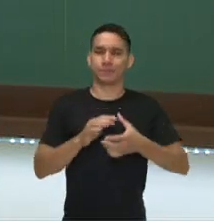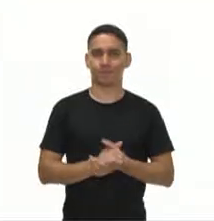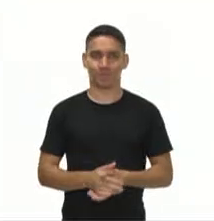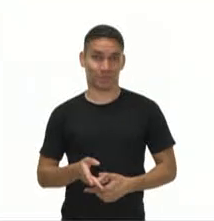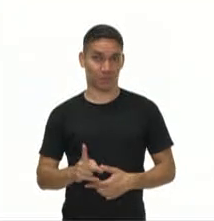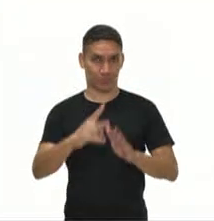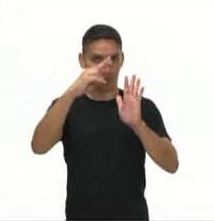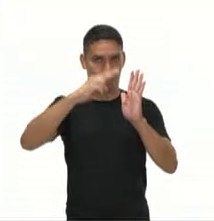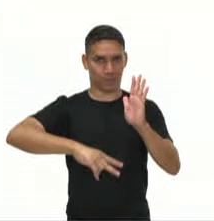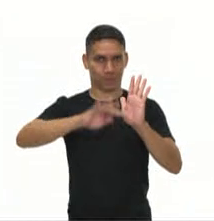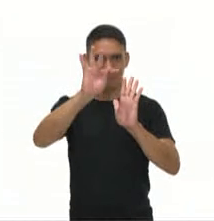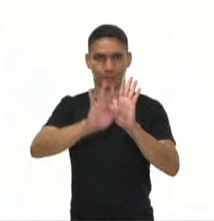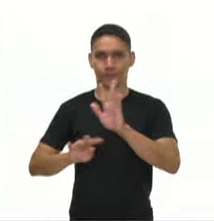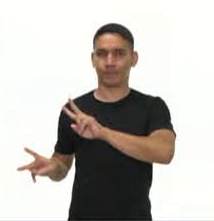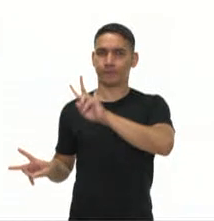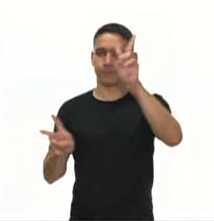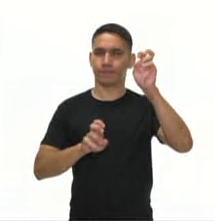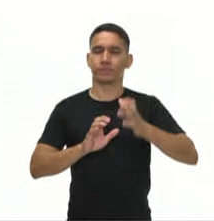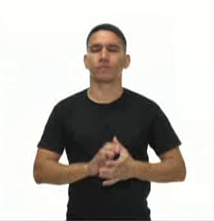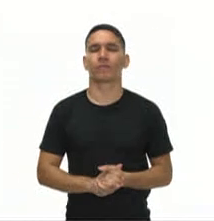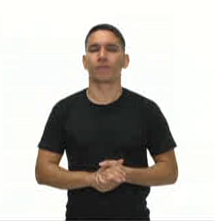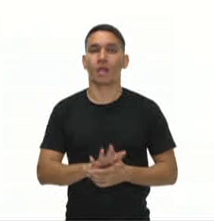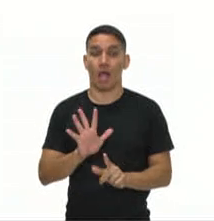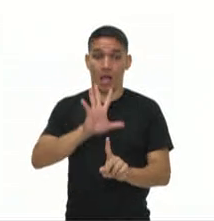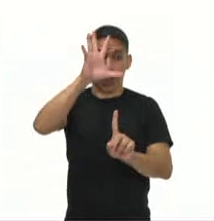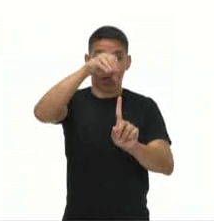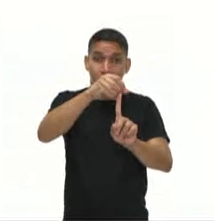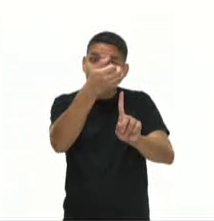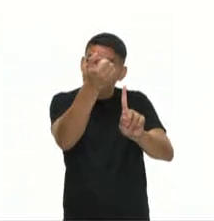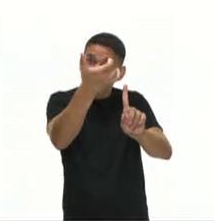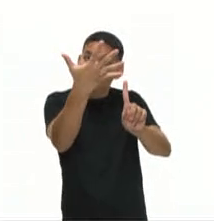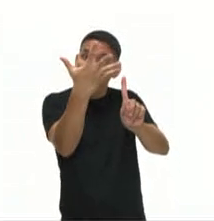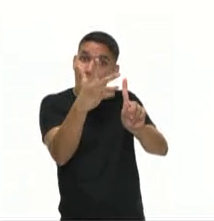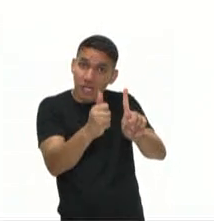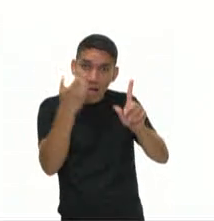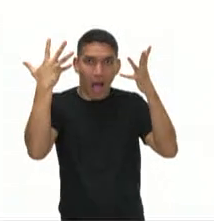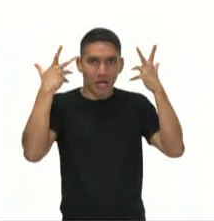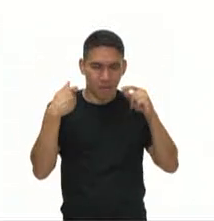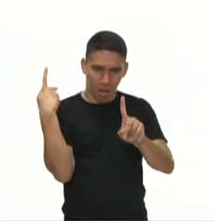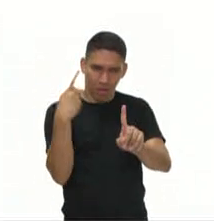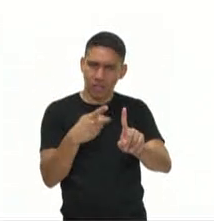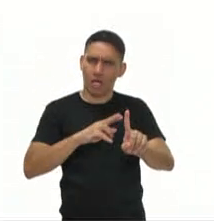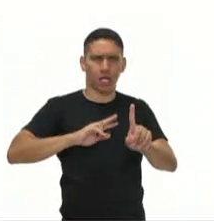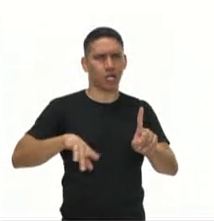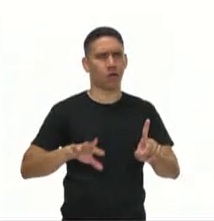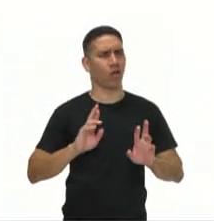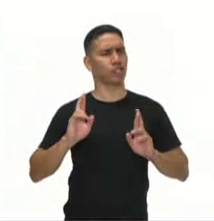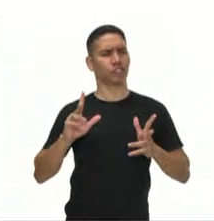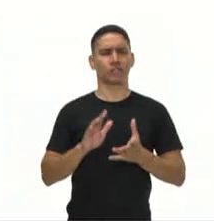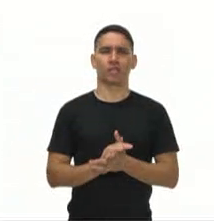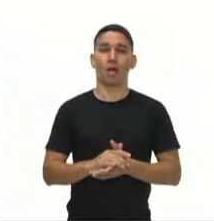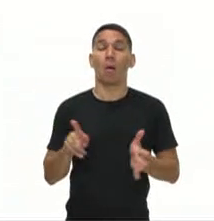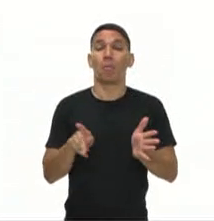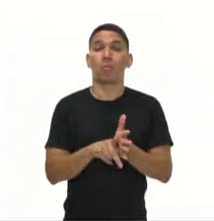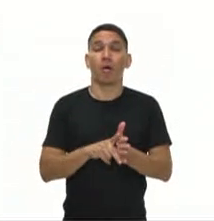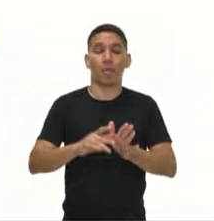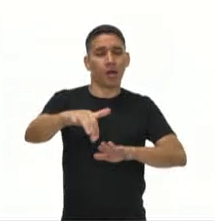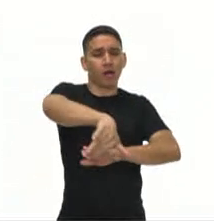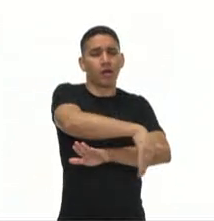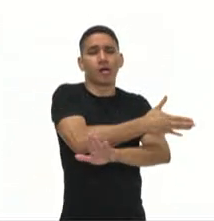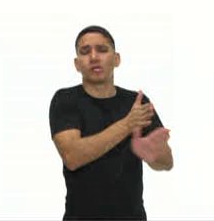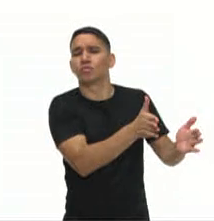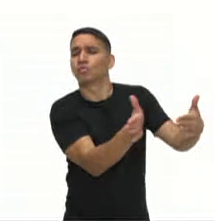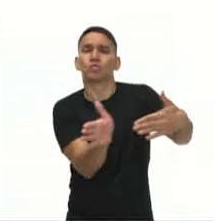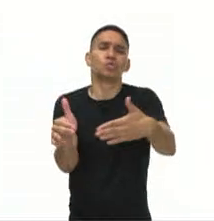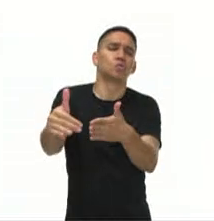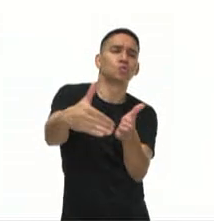Continuando. O instinto animal dentro dele não é rara. Na curva inesperada da estrada, entre arbustos